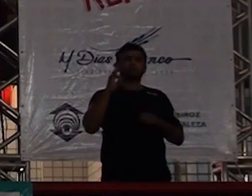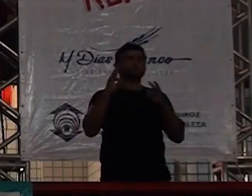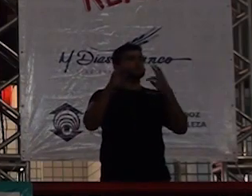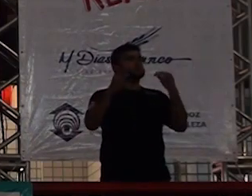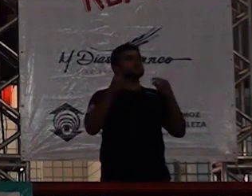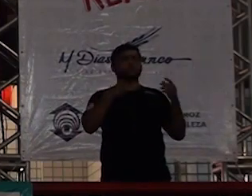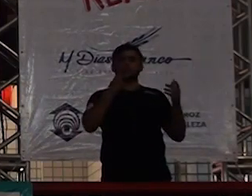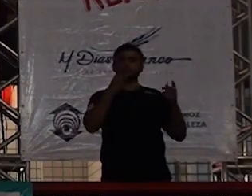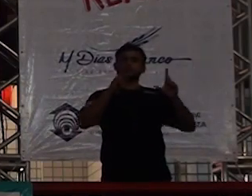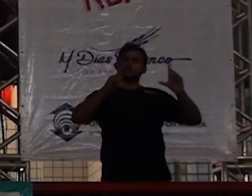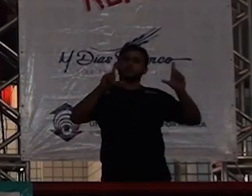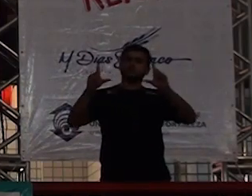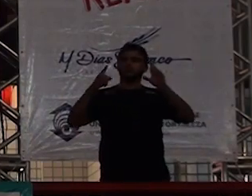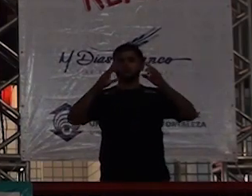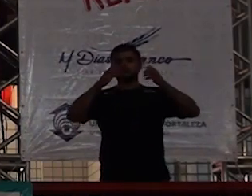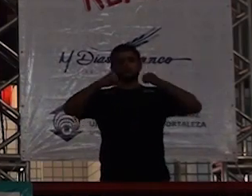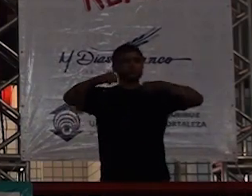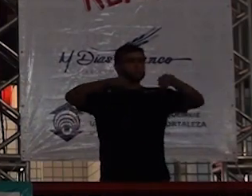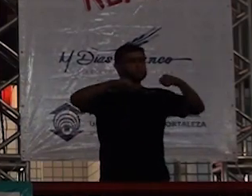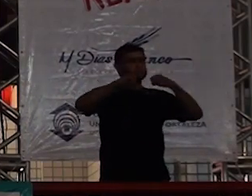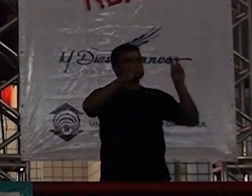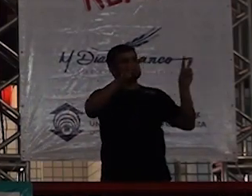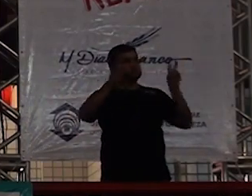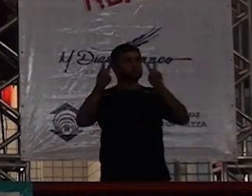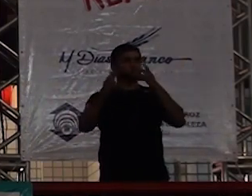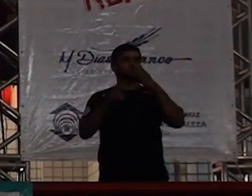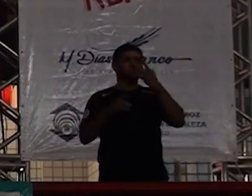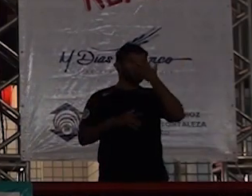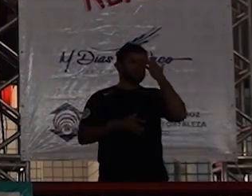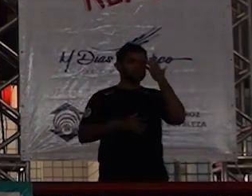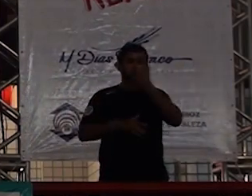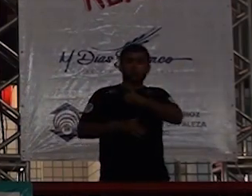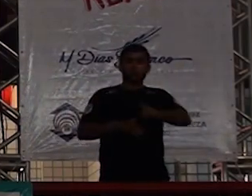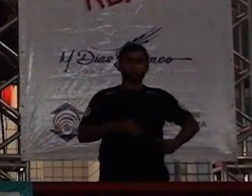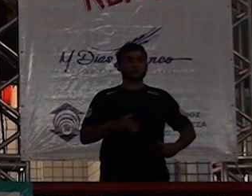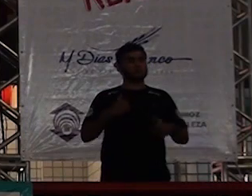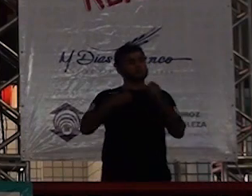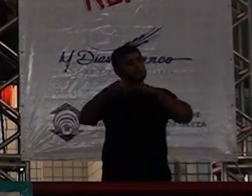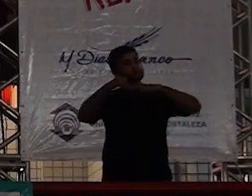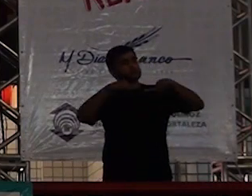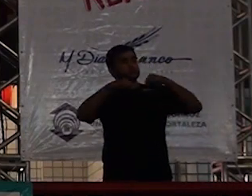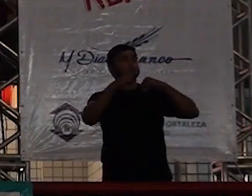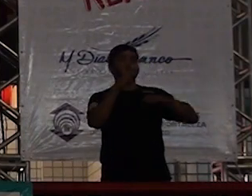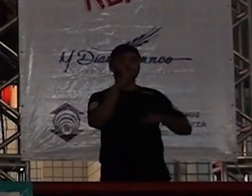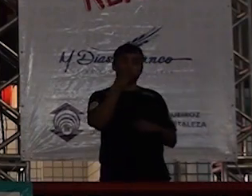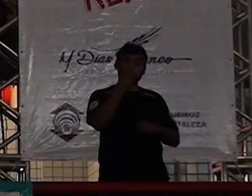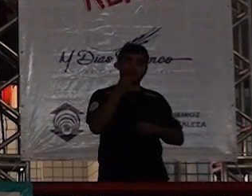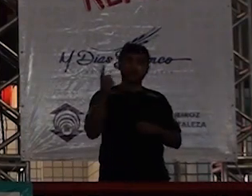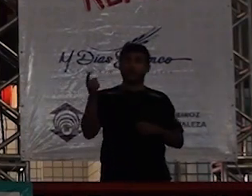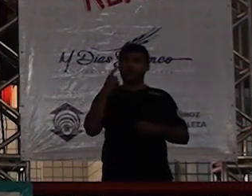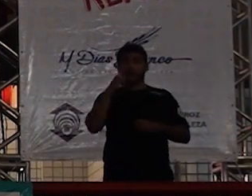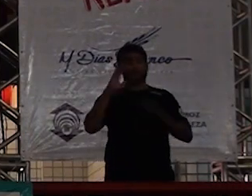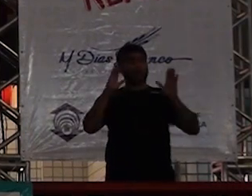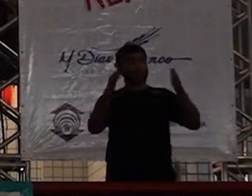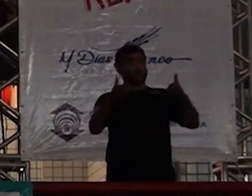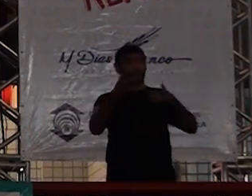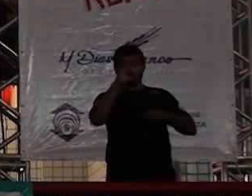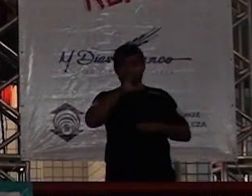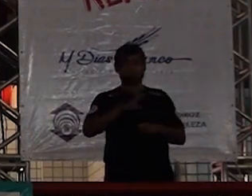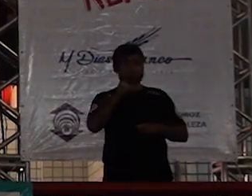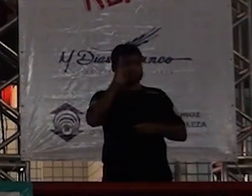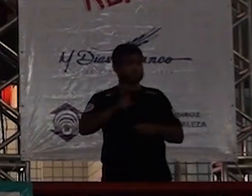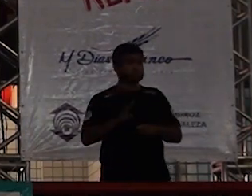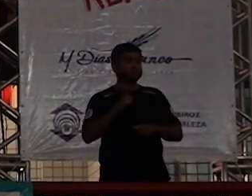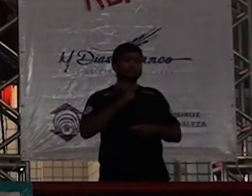eventos culturais, debates temáticos e encontros com autoridades. Nas atividades e debates do Fórum Cidadão, os brasileiros, bem